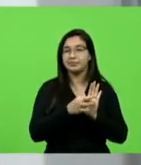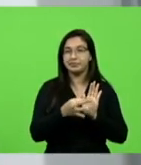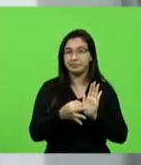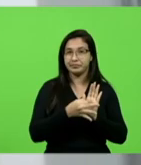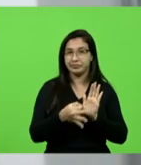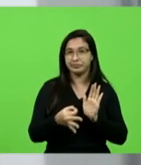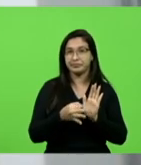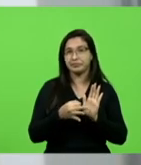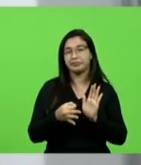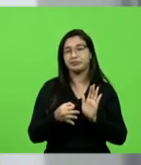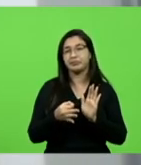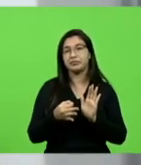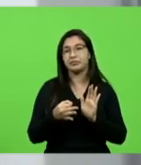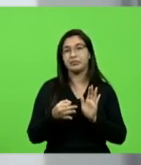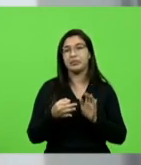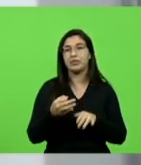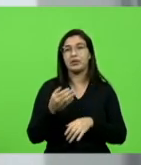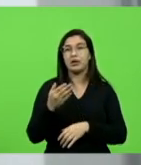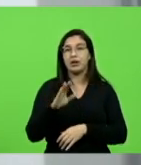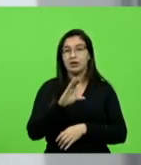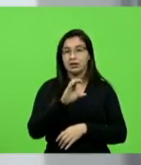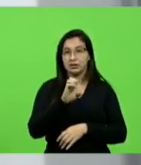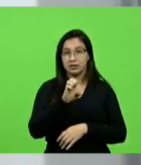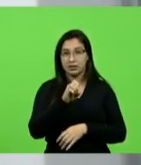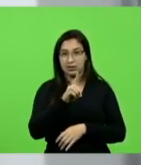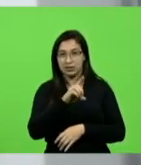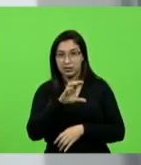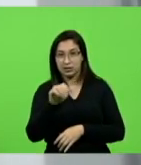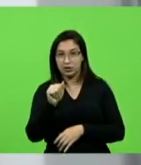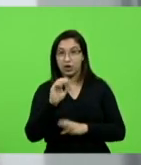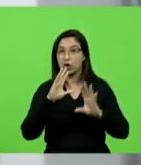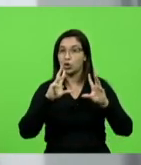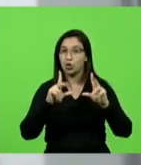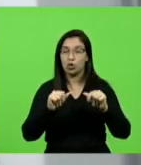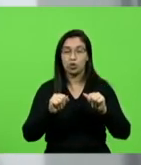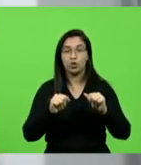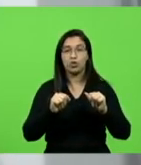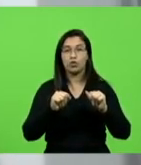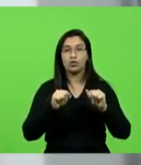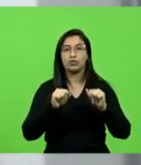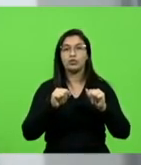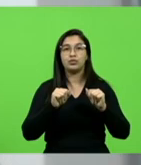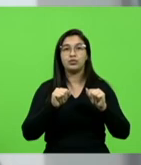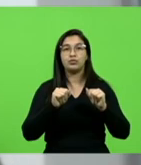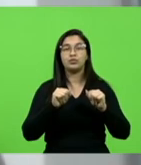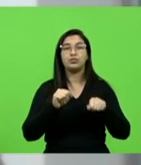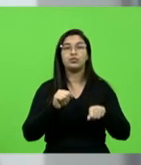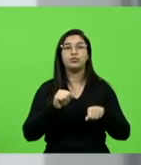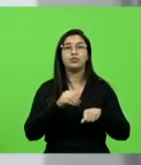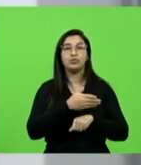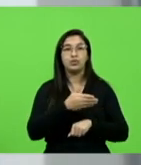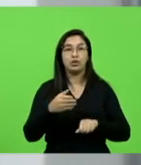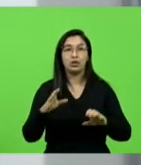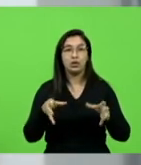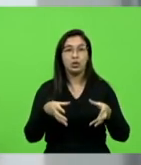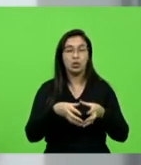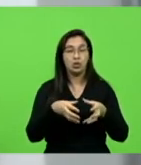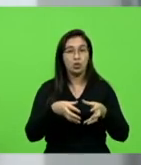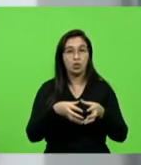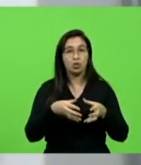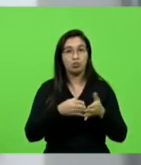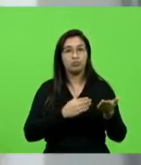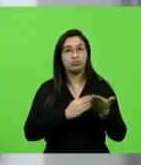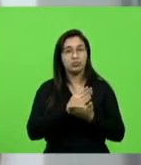na plenária do SEDCA, onde todos os conselheiros aprovaram, né? Então, eu vou